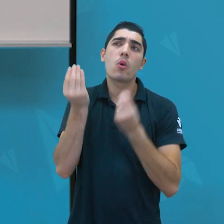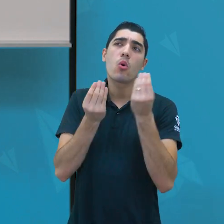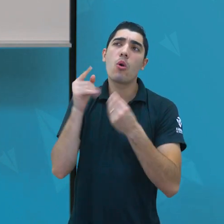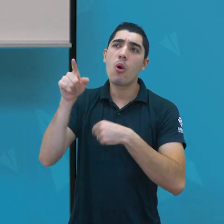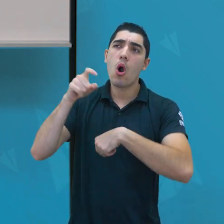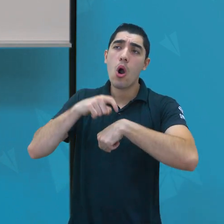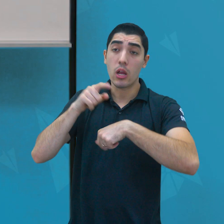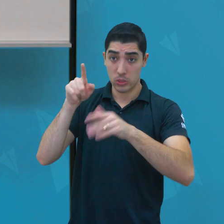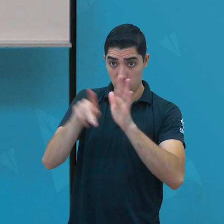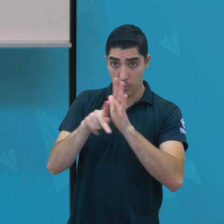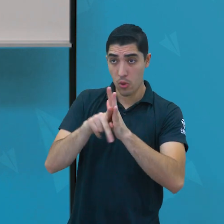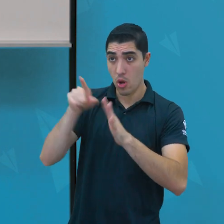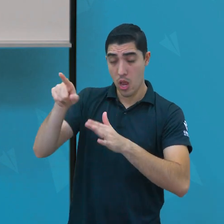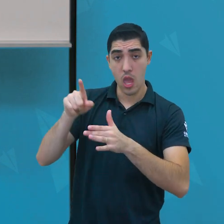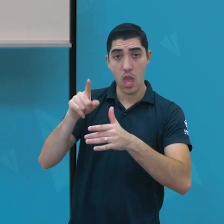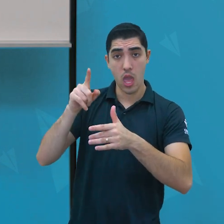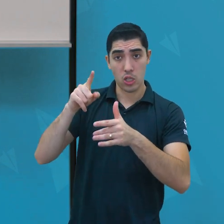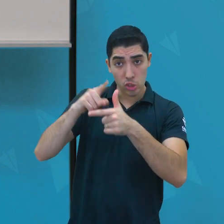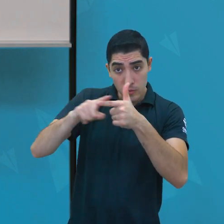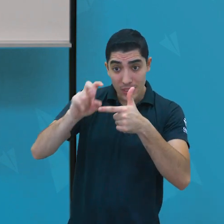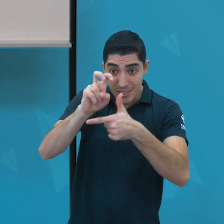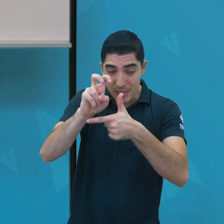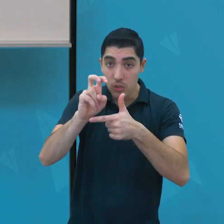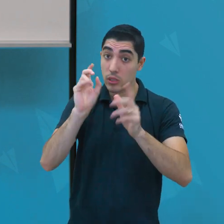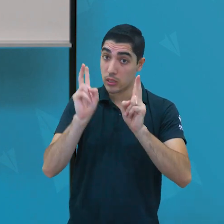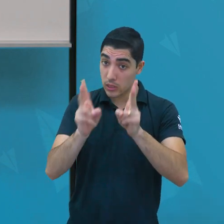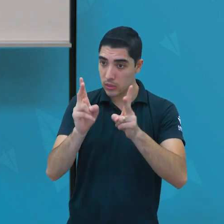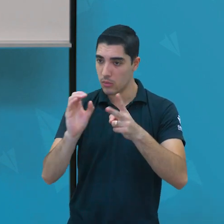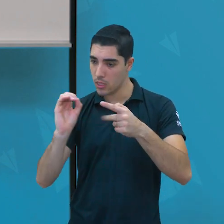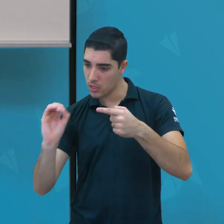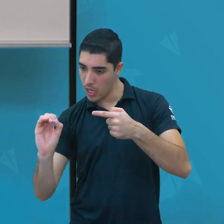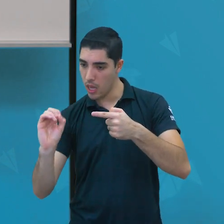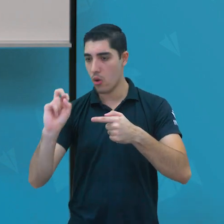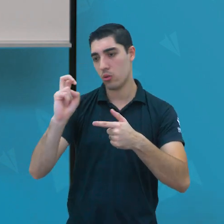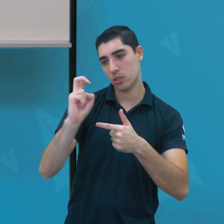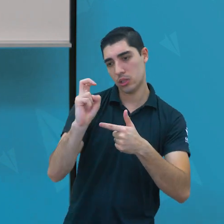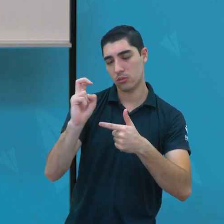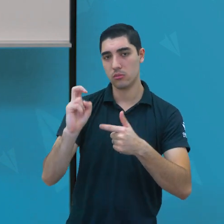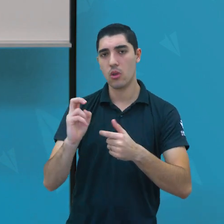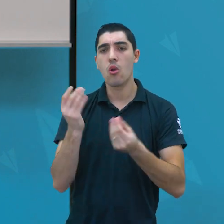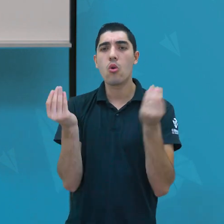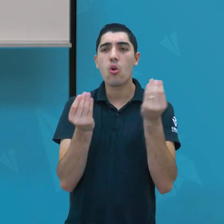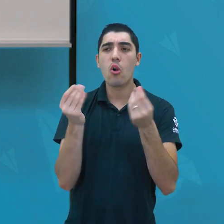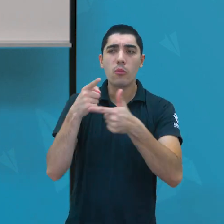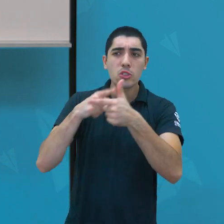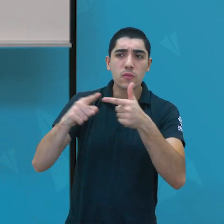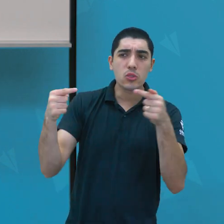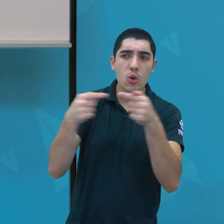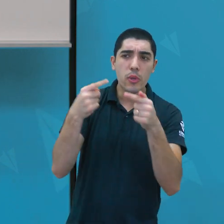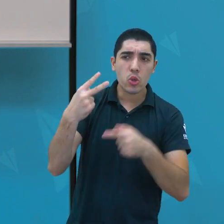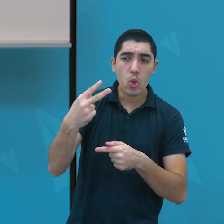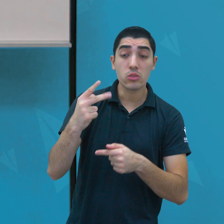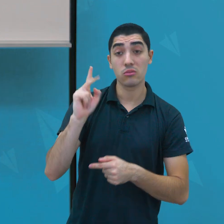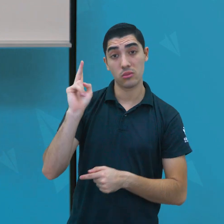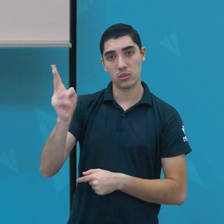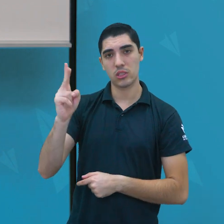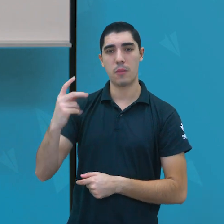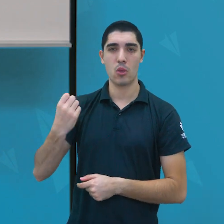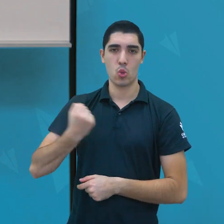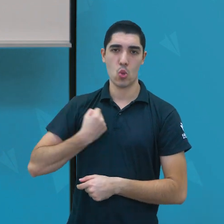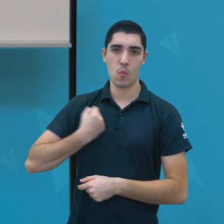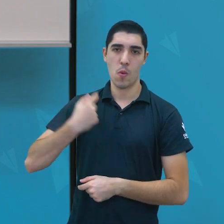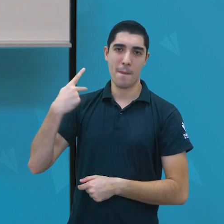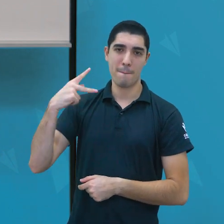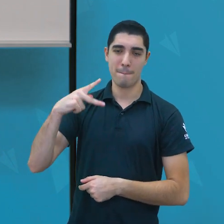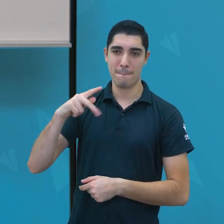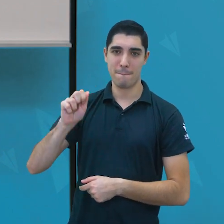por exemplo, quando termina em 0 ou 5, tá? Quando eu sei que um número é divisível por 2, quando ele termina em algo